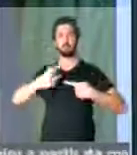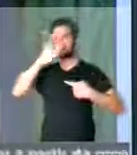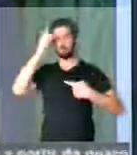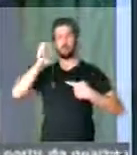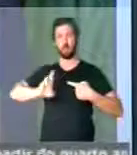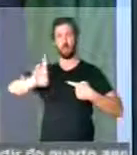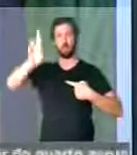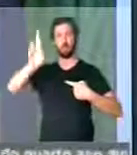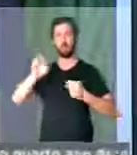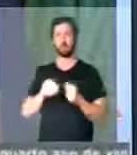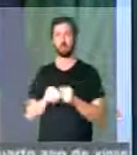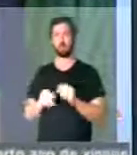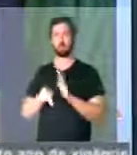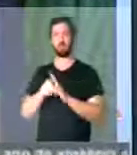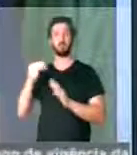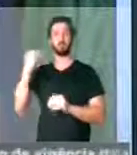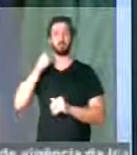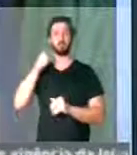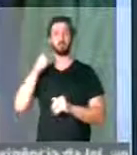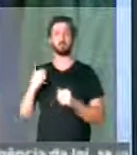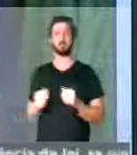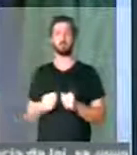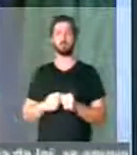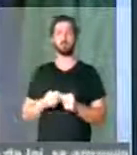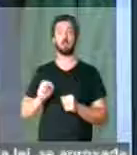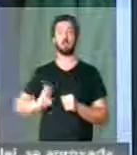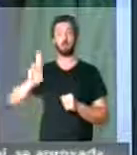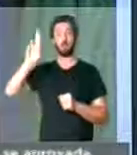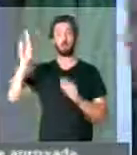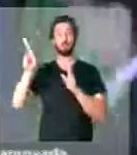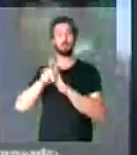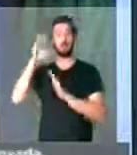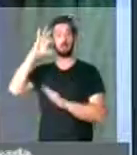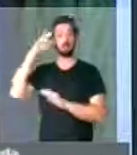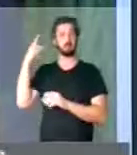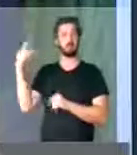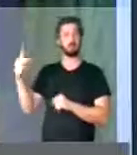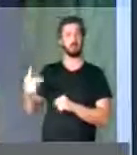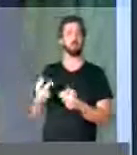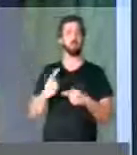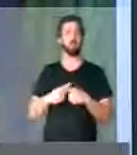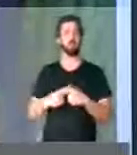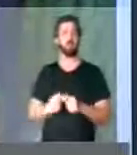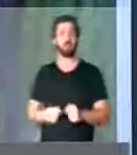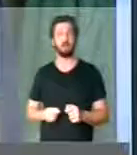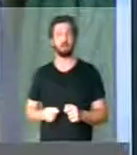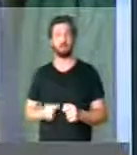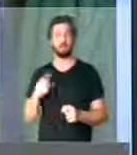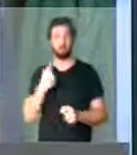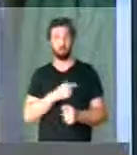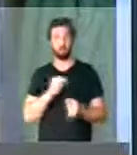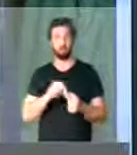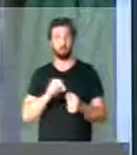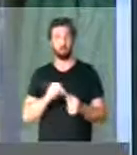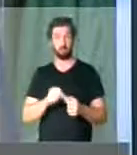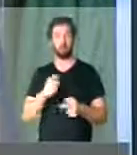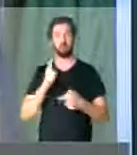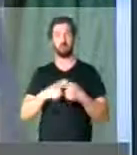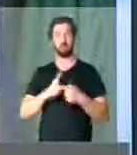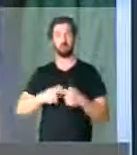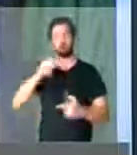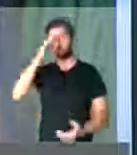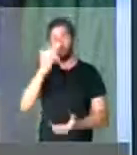autoridades a autoridade dos juízes ea autoridade de suas decisões fazemos assim porque